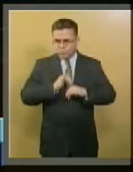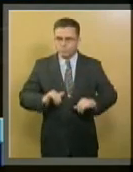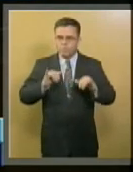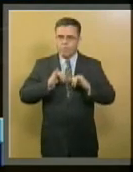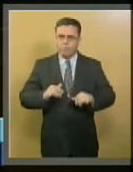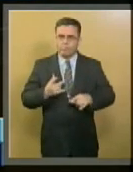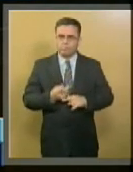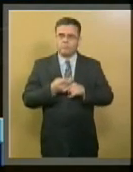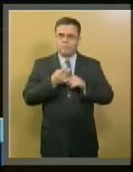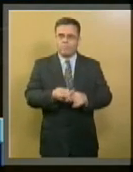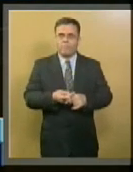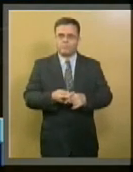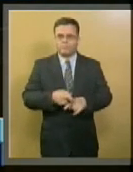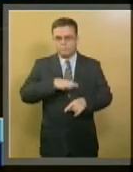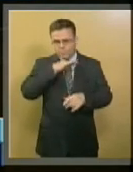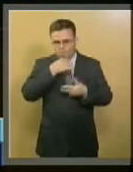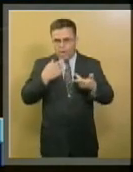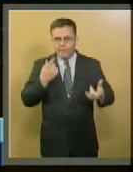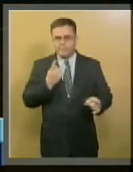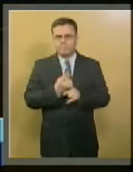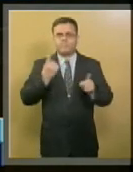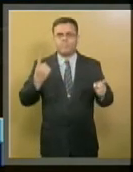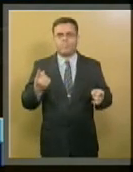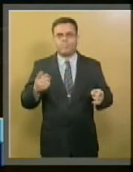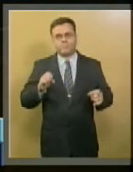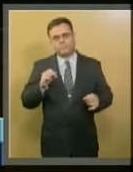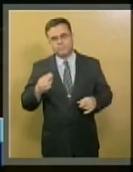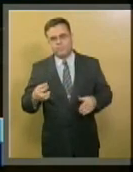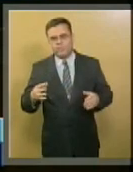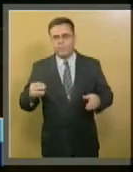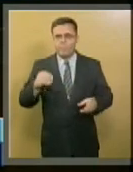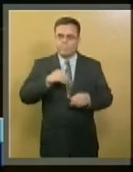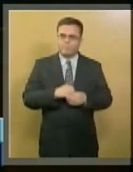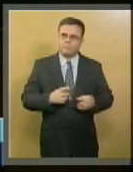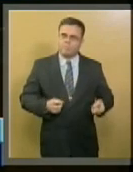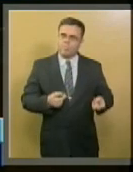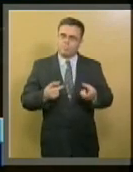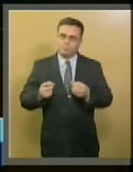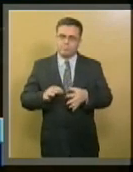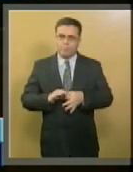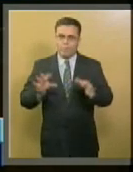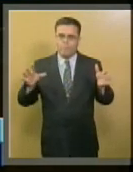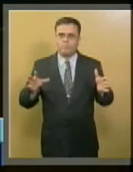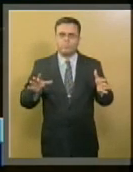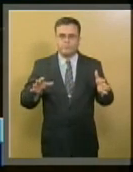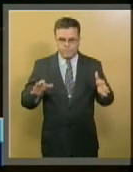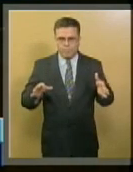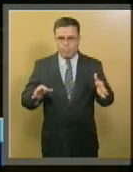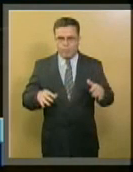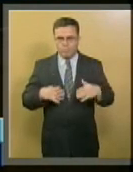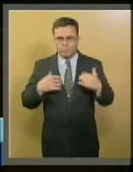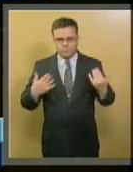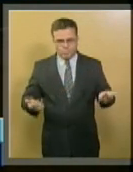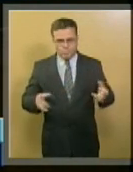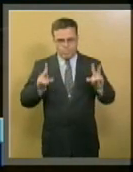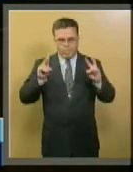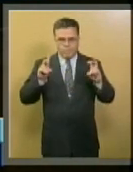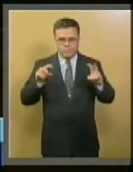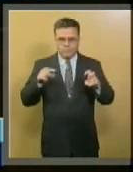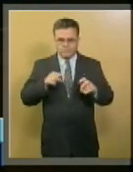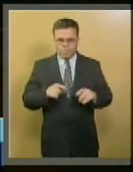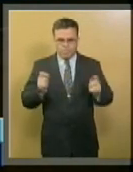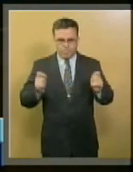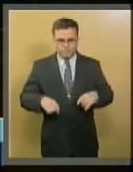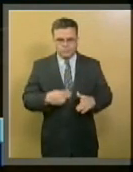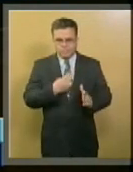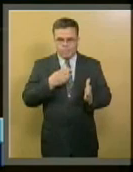animal perdido, encontrado ou que esteja disponível para adoção na internet. No site cãomigoagudos.com, o